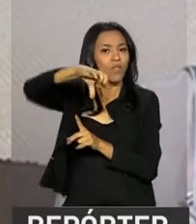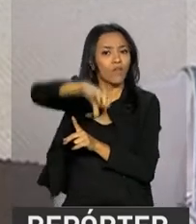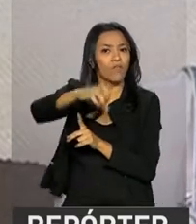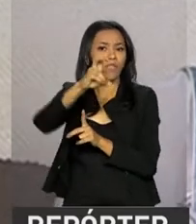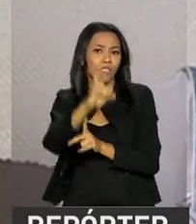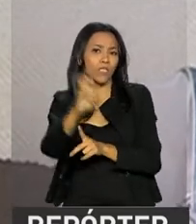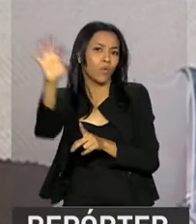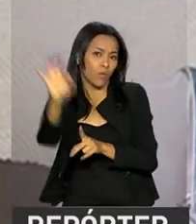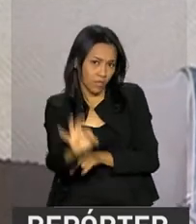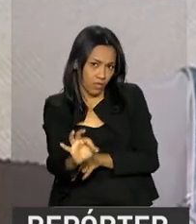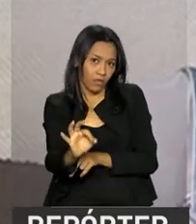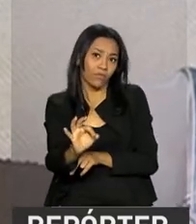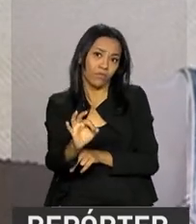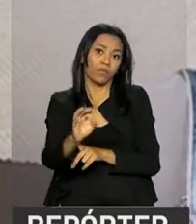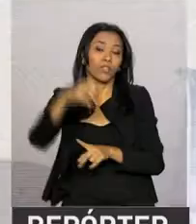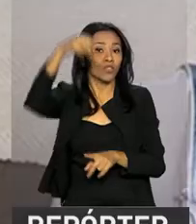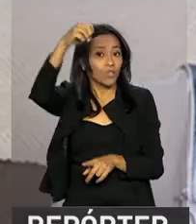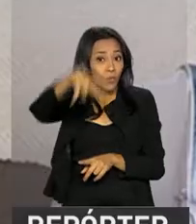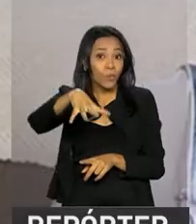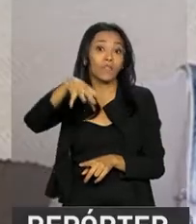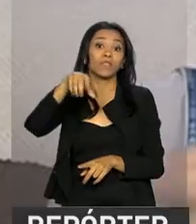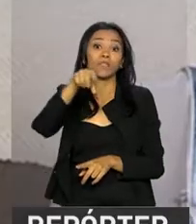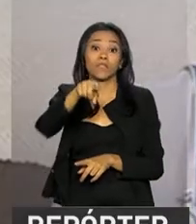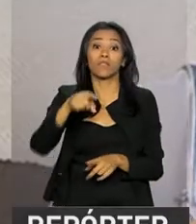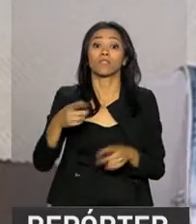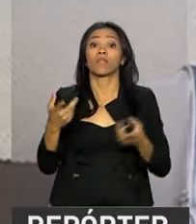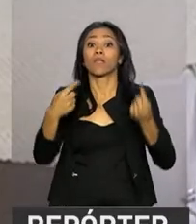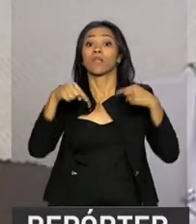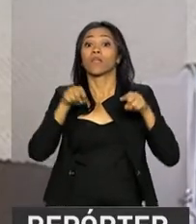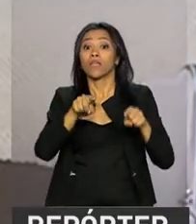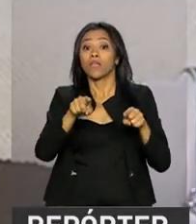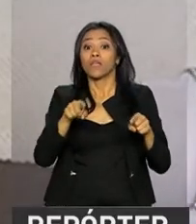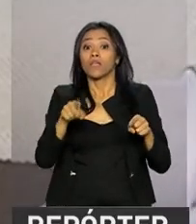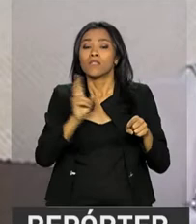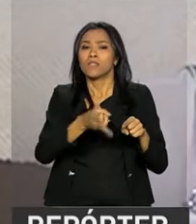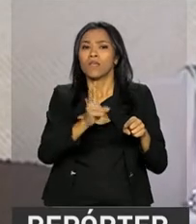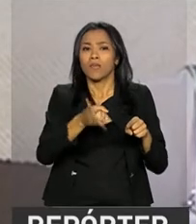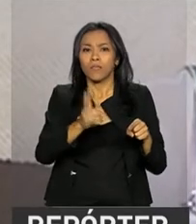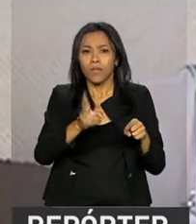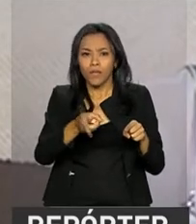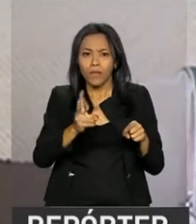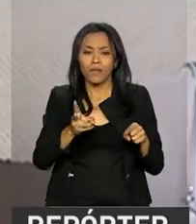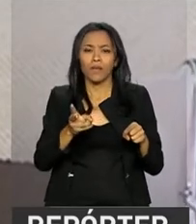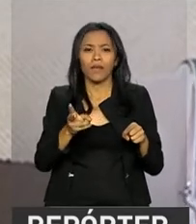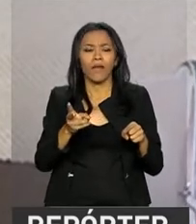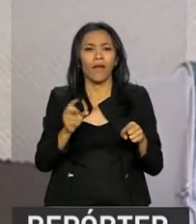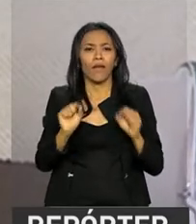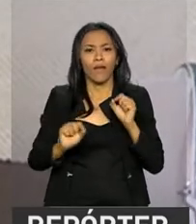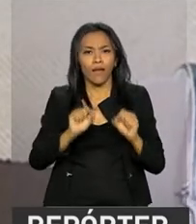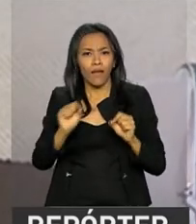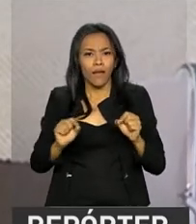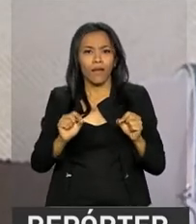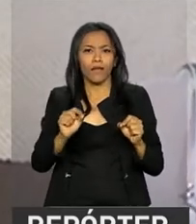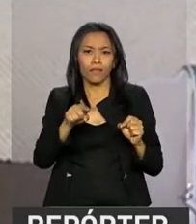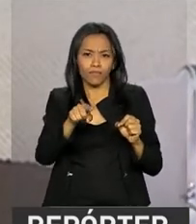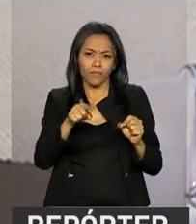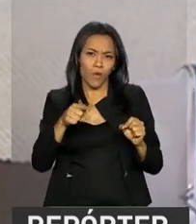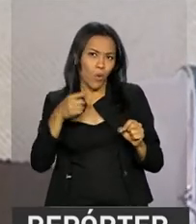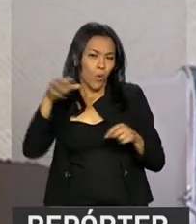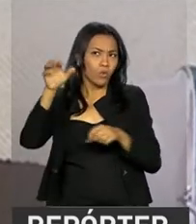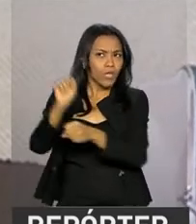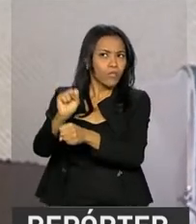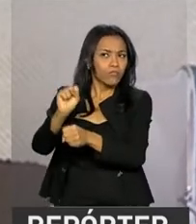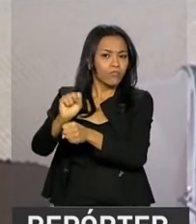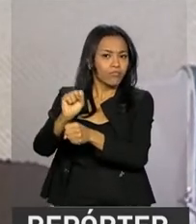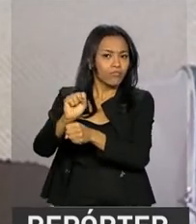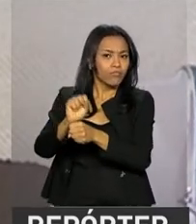né, na conta de luz no final das contas. Sempre tira os aparelhos da tomada, assim, não deixa, ou deixa em stand-by